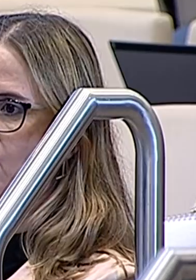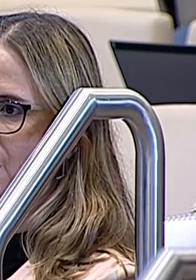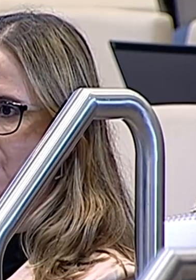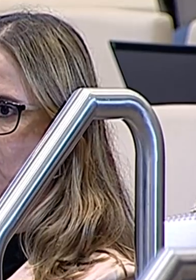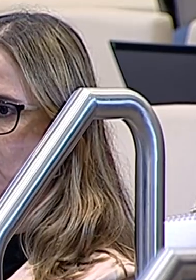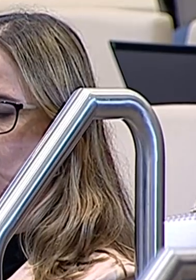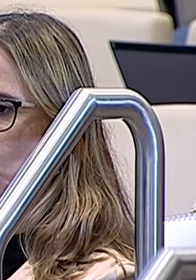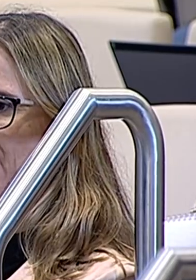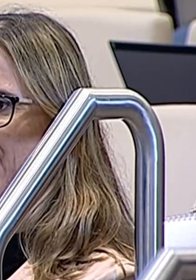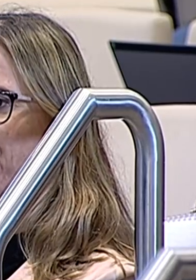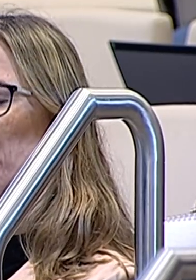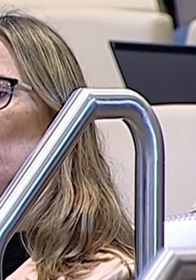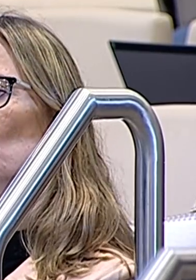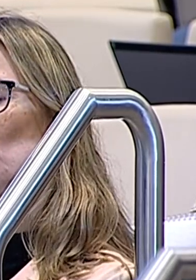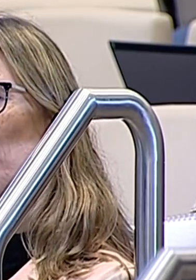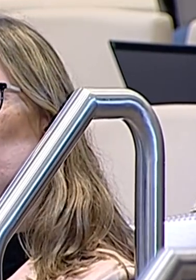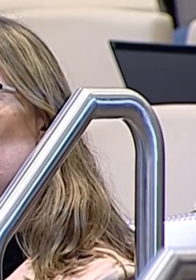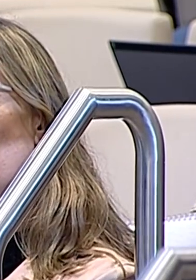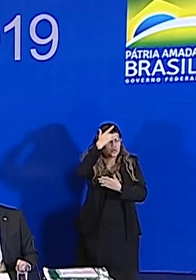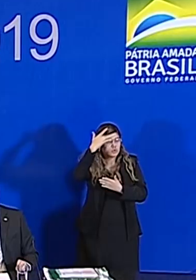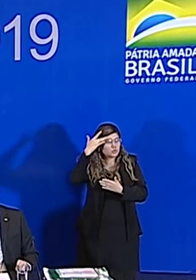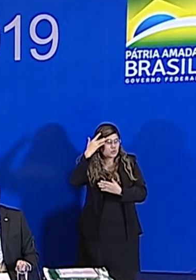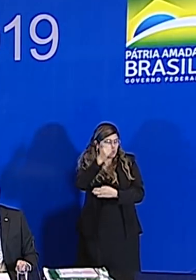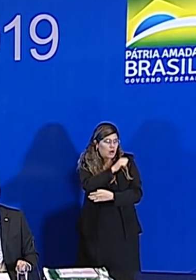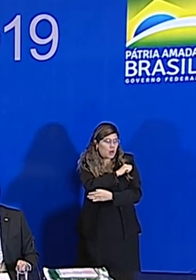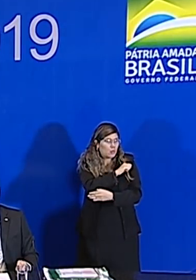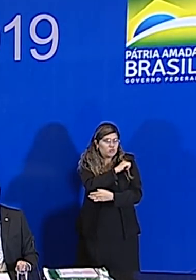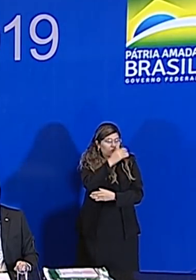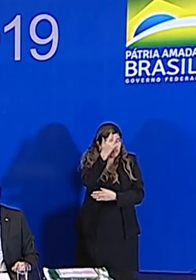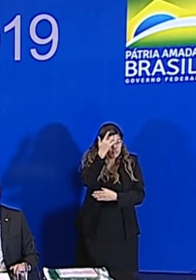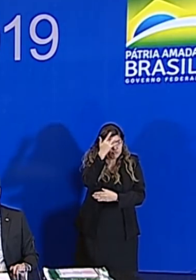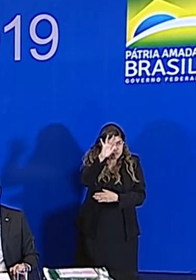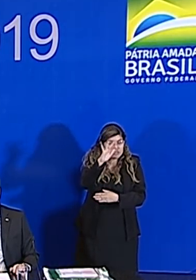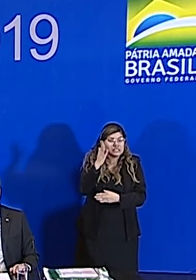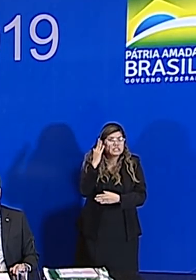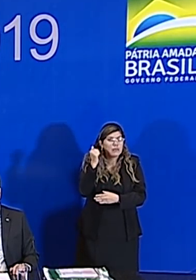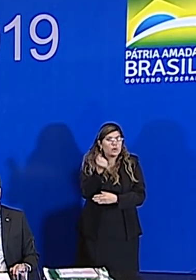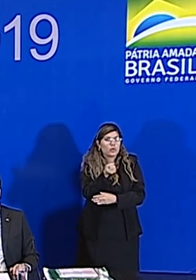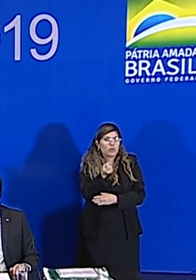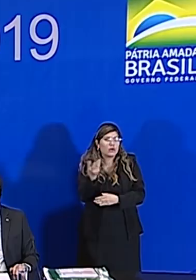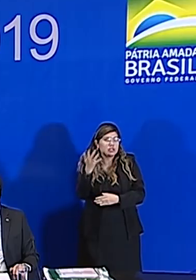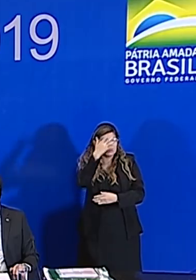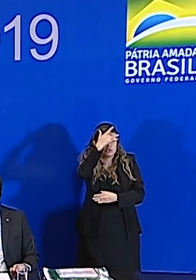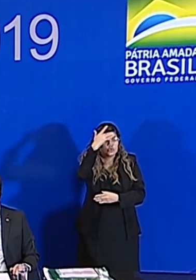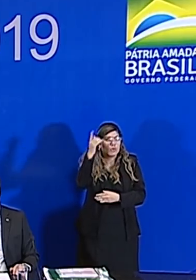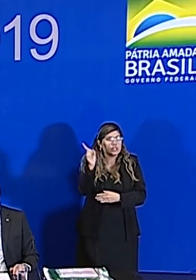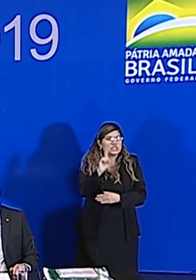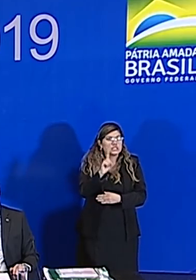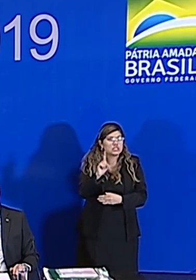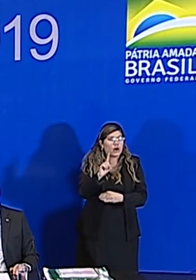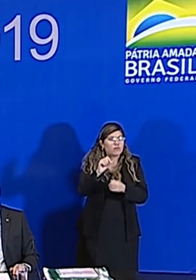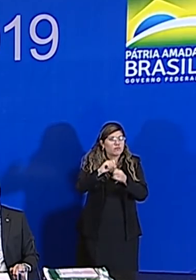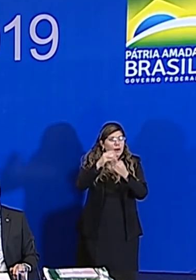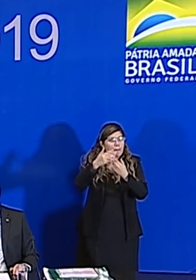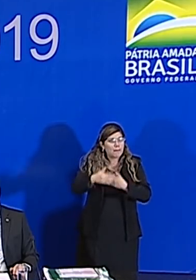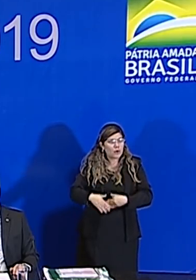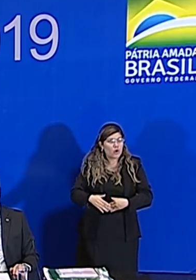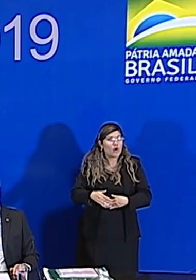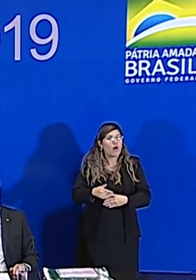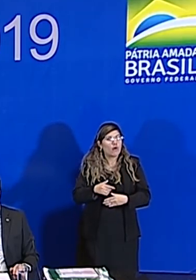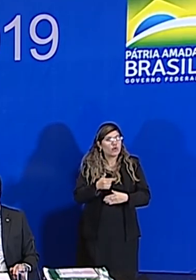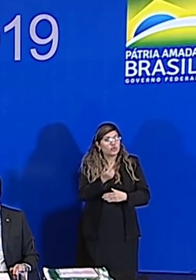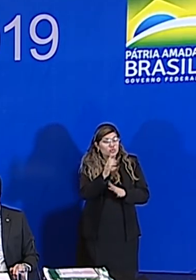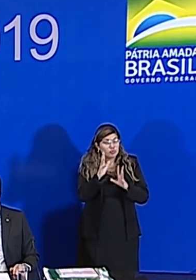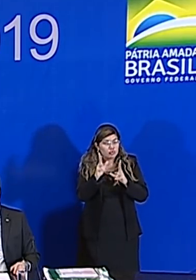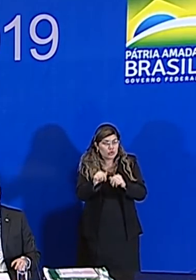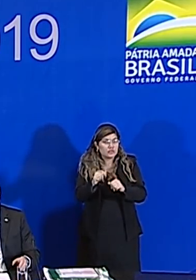alguns candidatos não souberam, o senhor sabe dizer quantos deixaram de fazer a prova e eles todos terão direito a uma